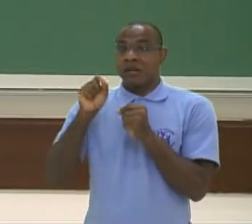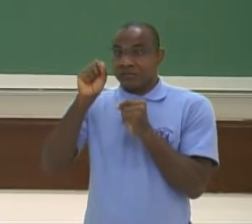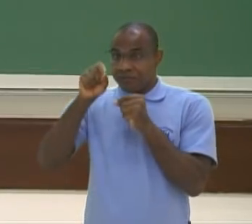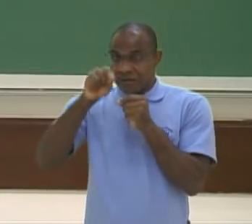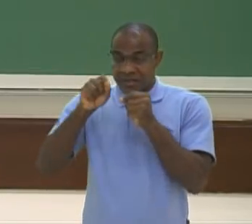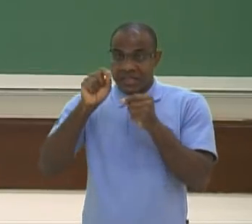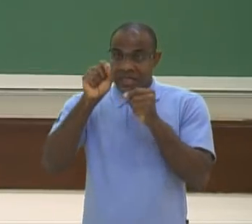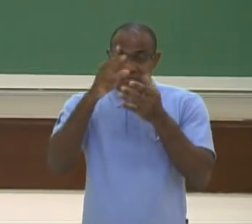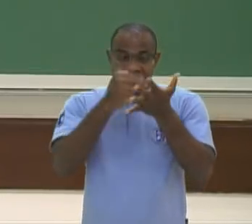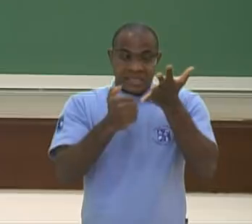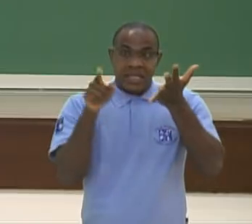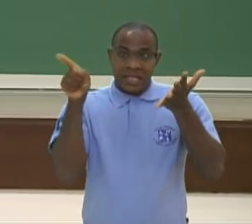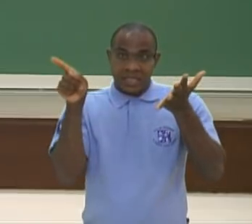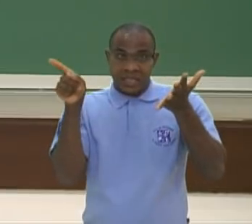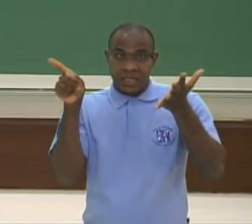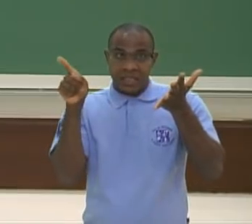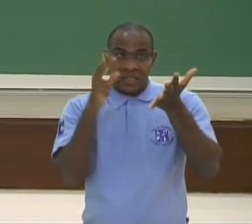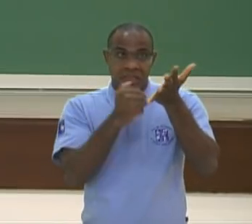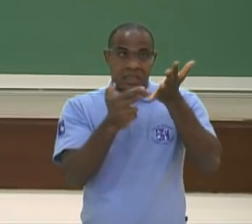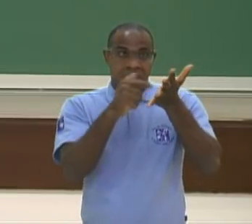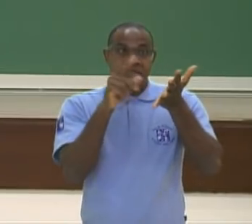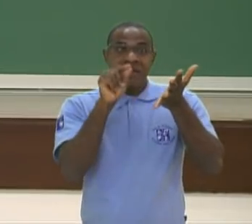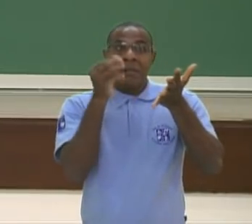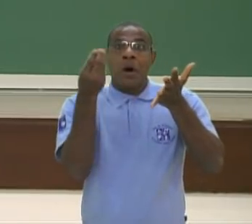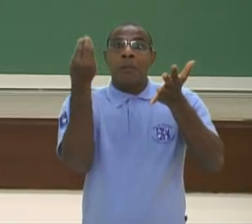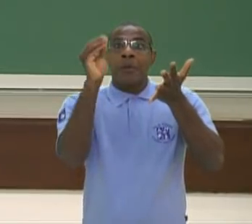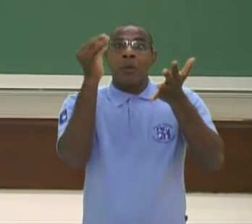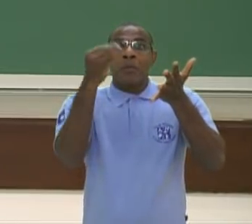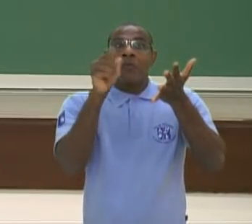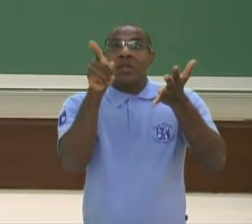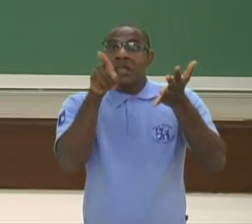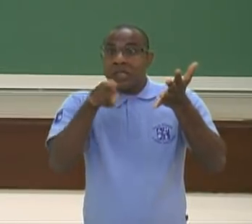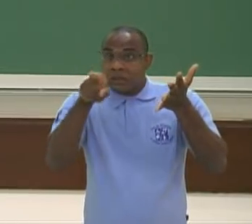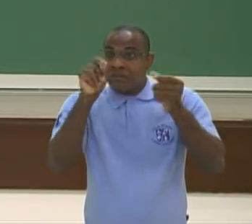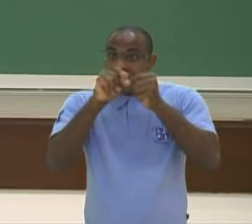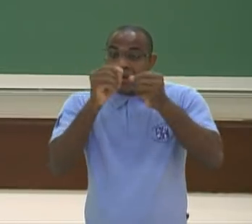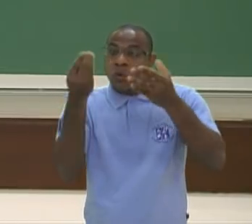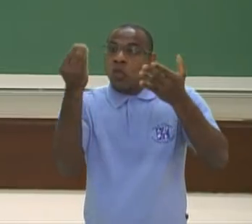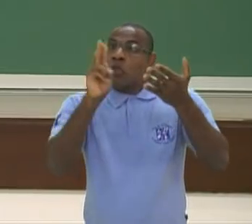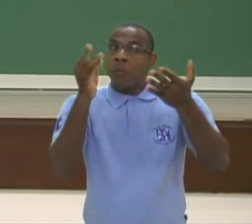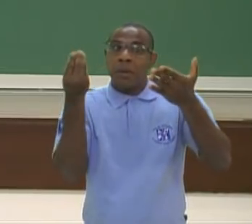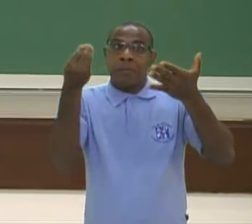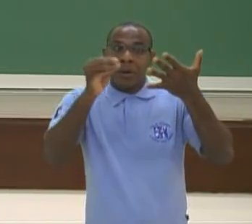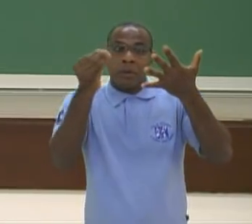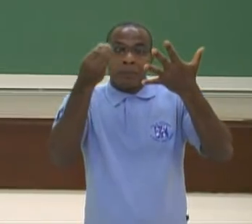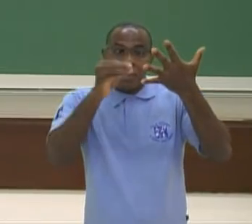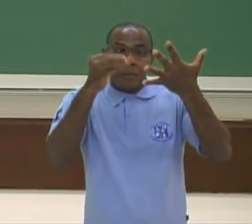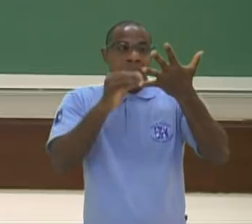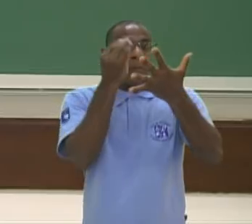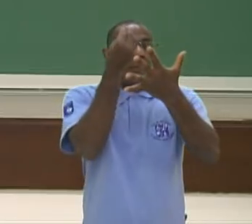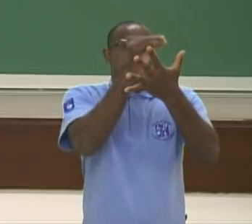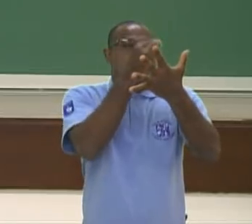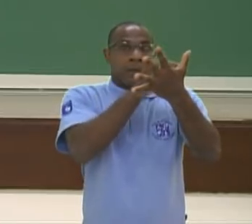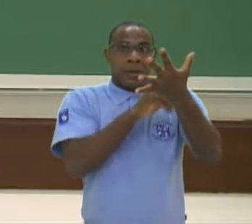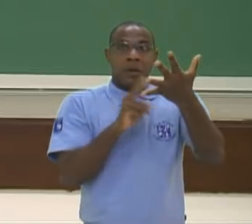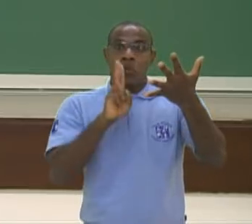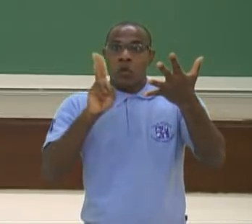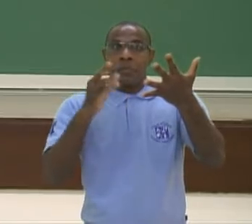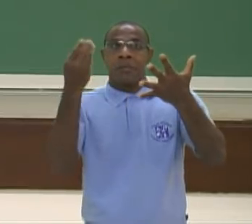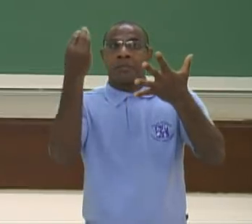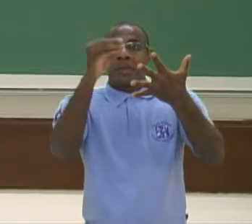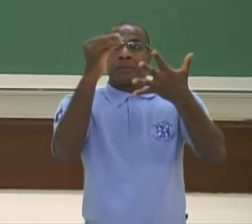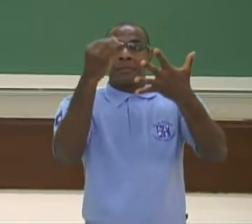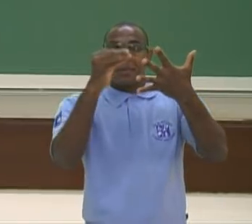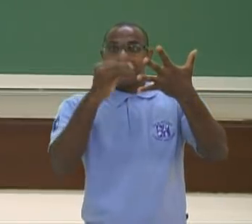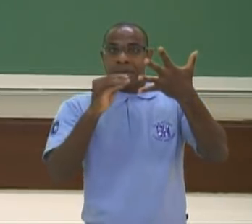desenho e vão colocar todas as estruturas da parte da flor. Eu vou explicar cada uma para vocês depois, mas eu